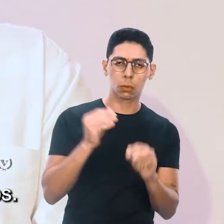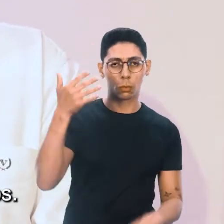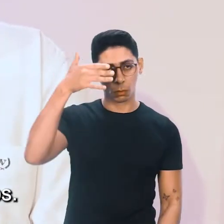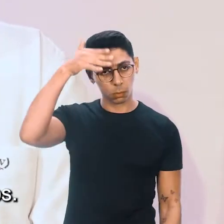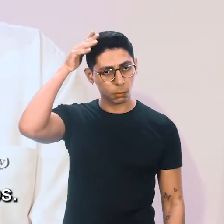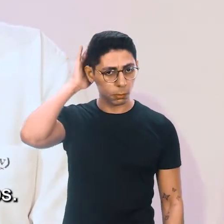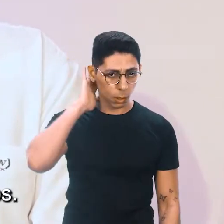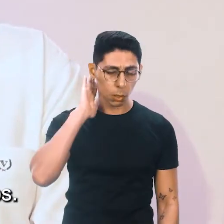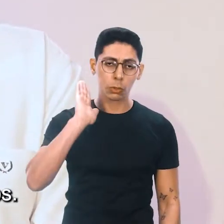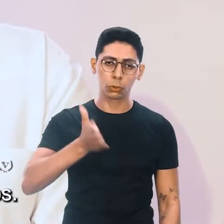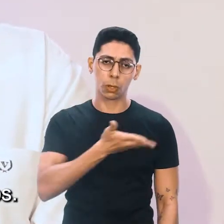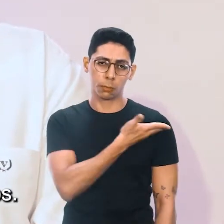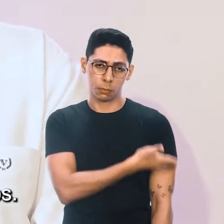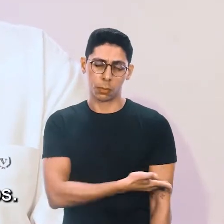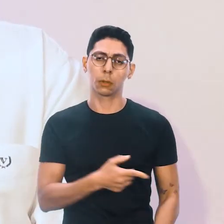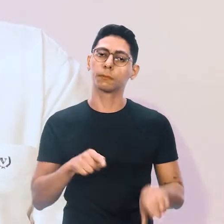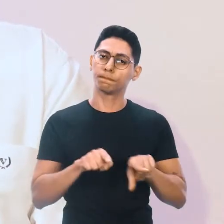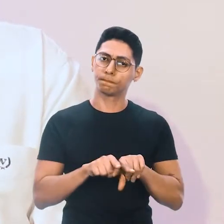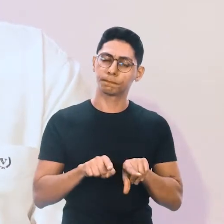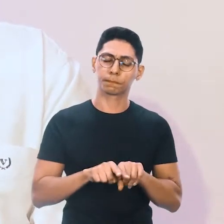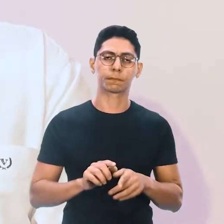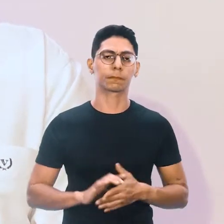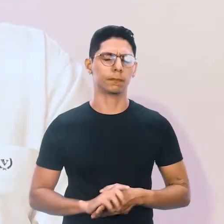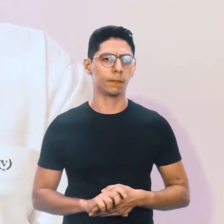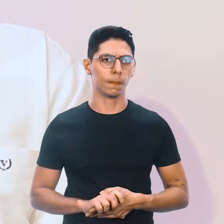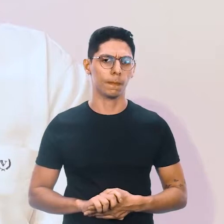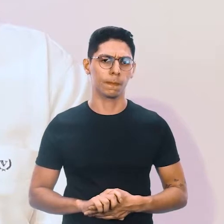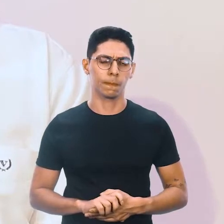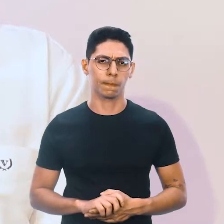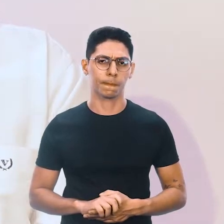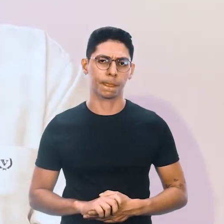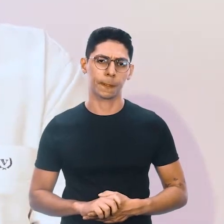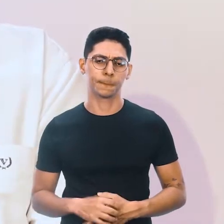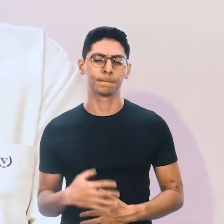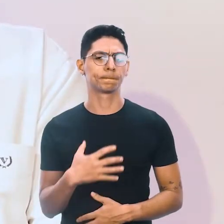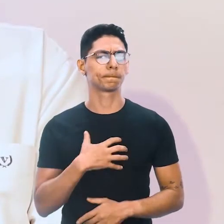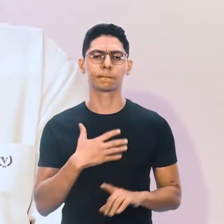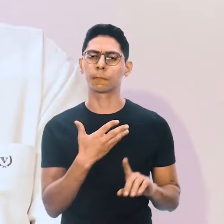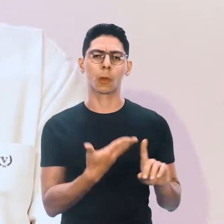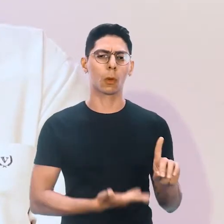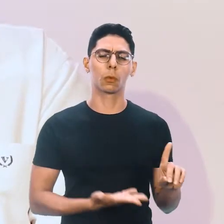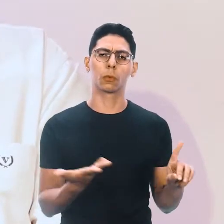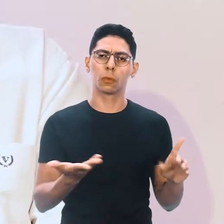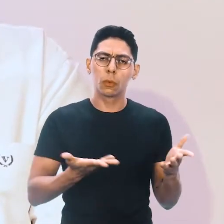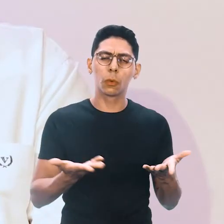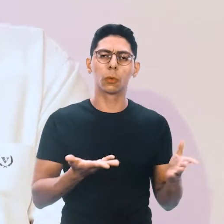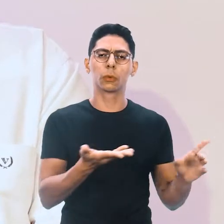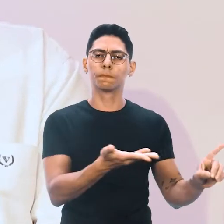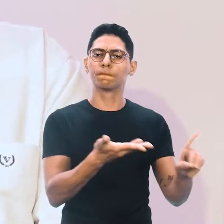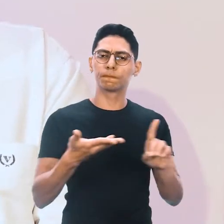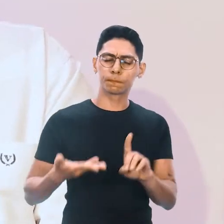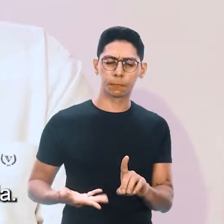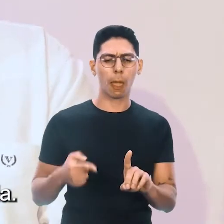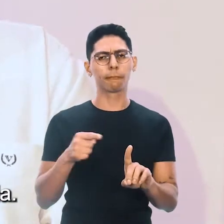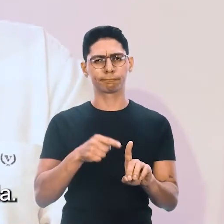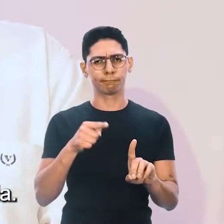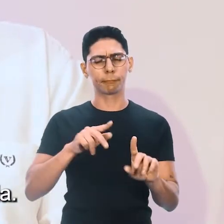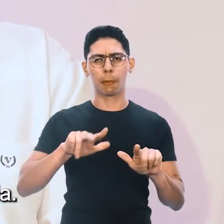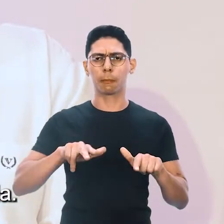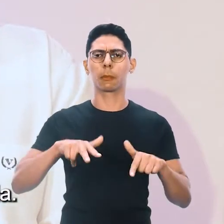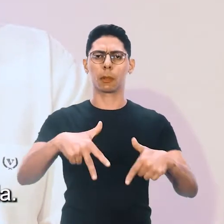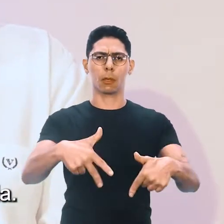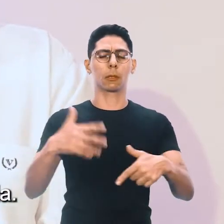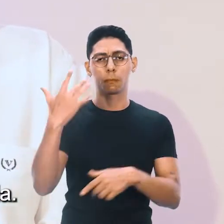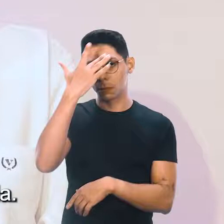trás, cabelos já grisalho. E tenho a honra hoje de receber o ativista social, militante dos direitos